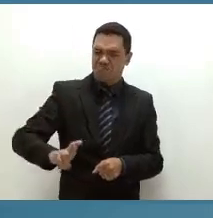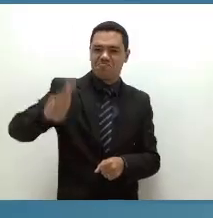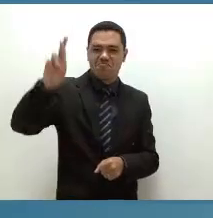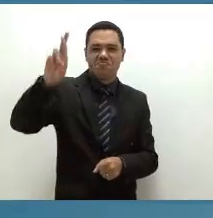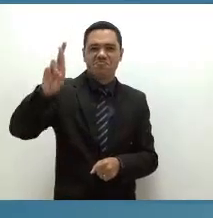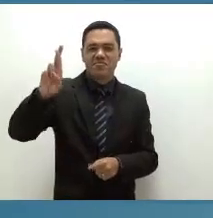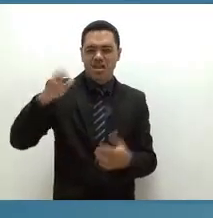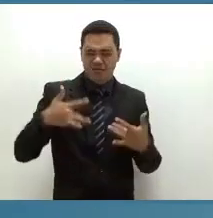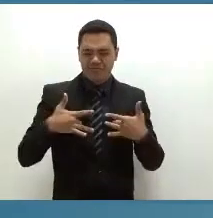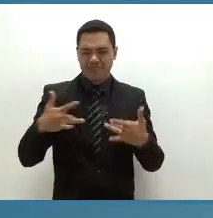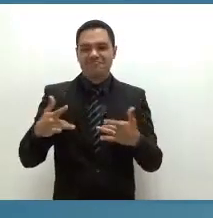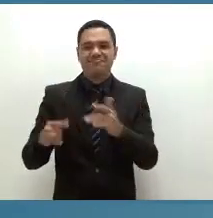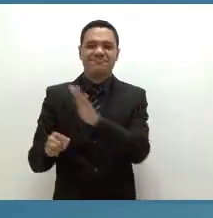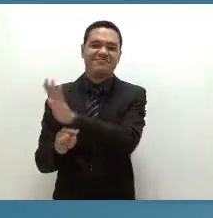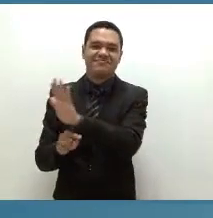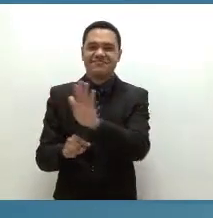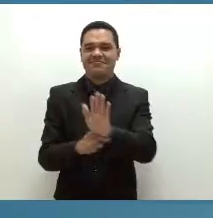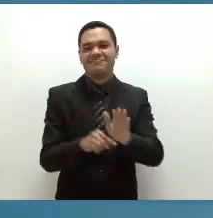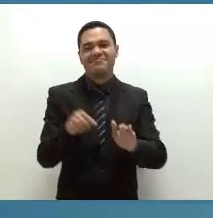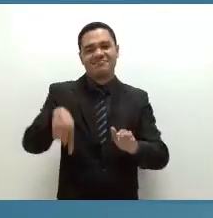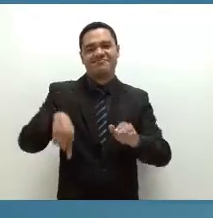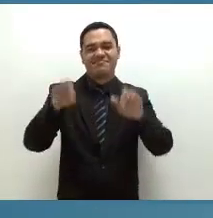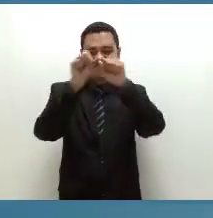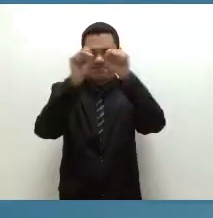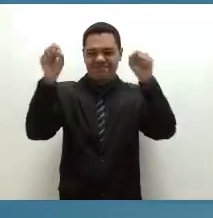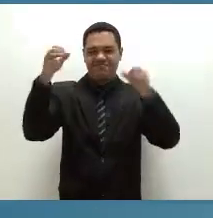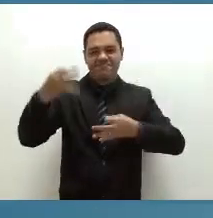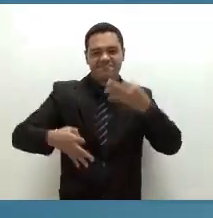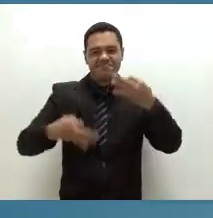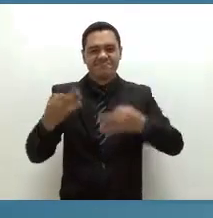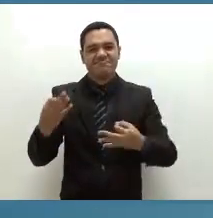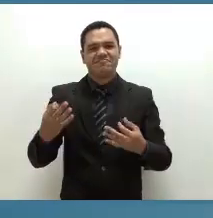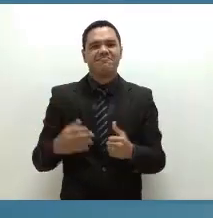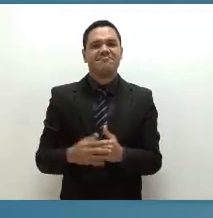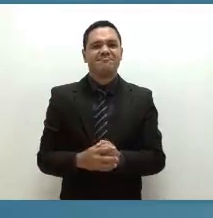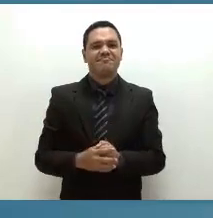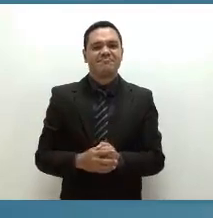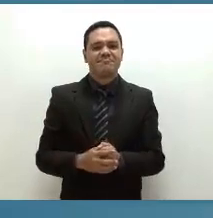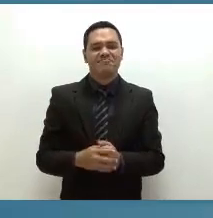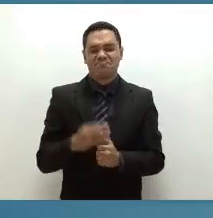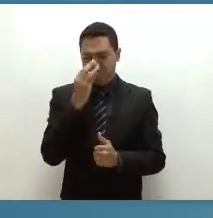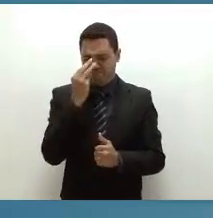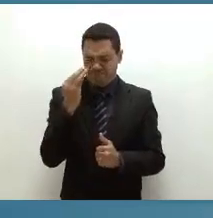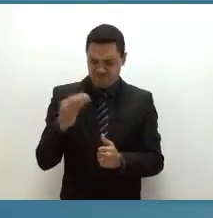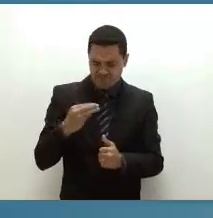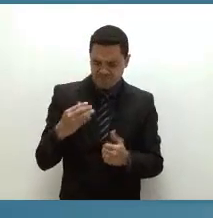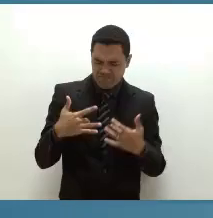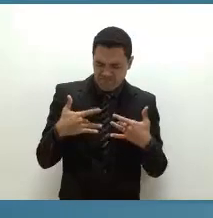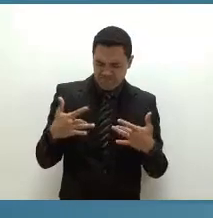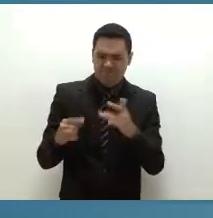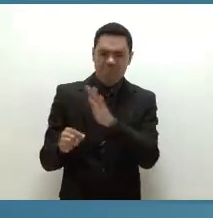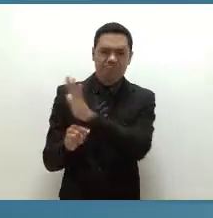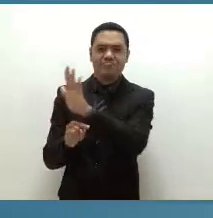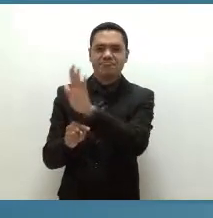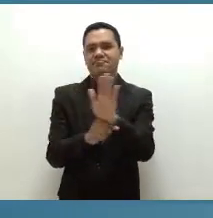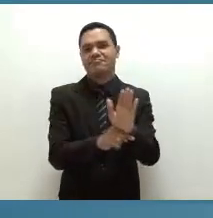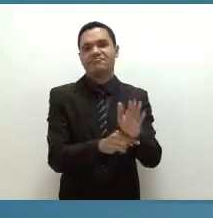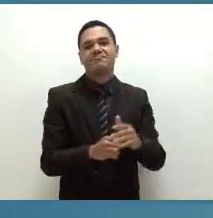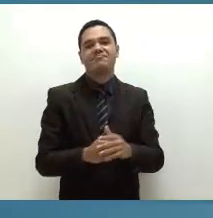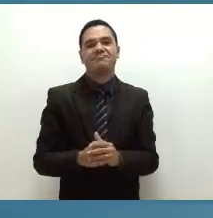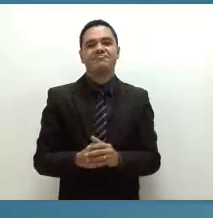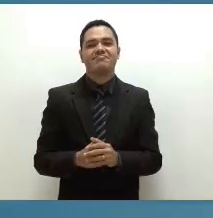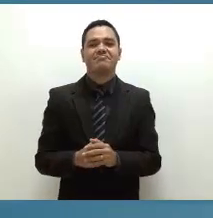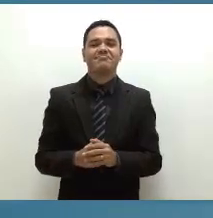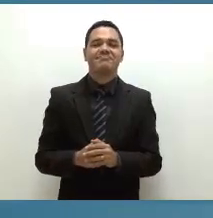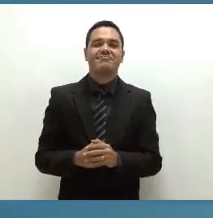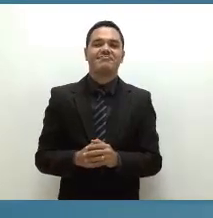precisa fazer com o mal. Ela nunca se levou a dar a força de trabalho dela. Então, acho que ela, ela